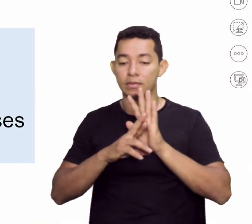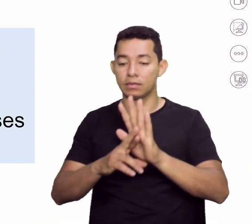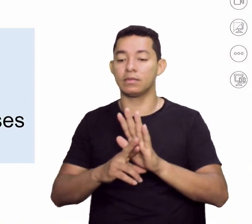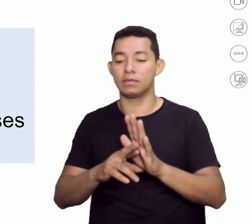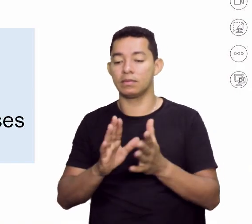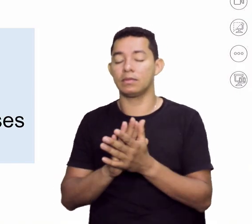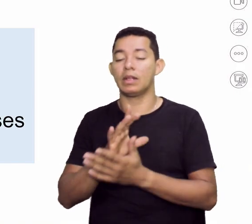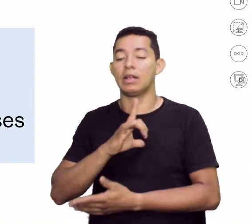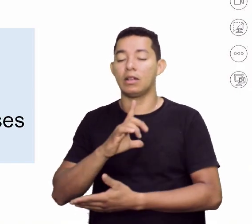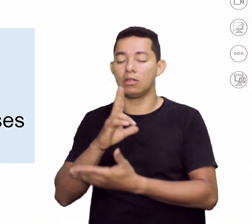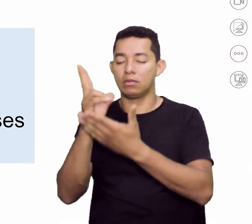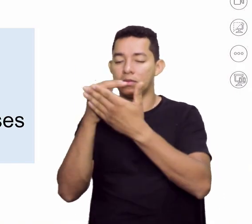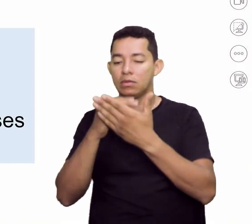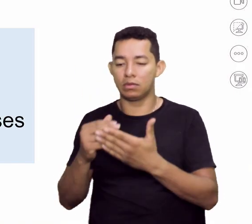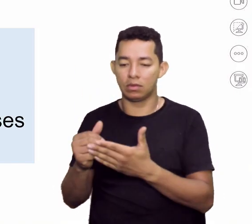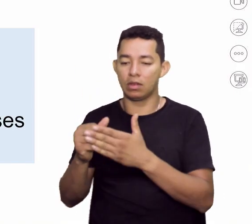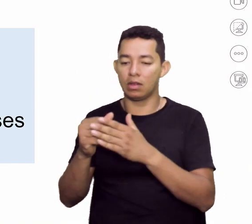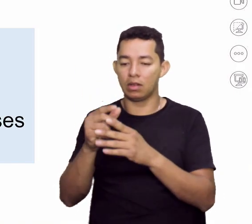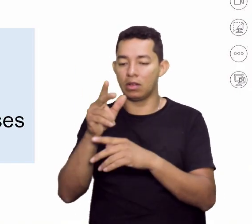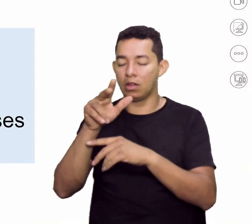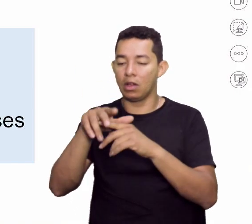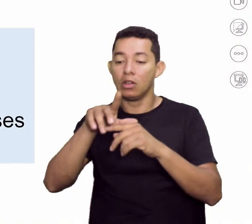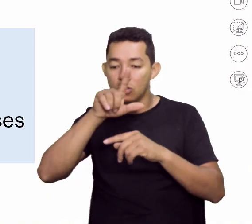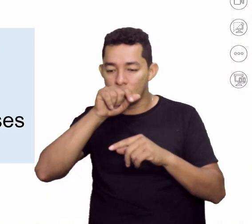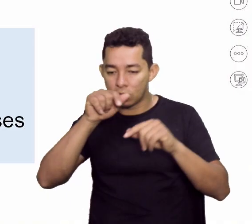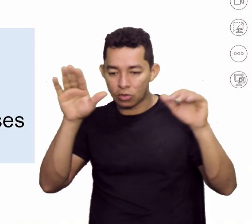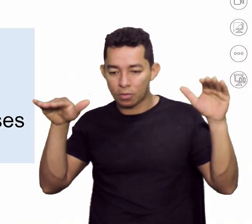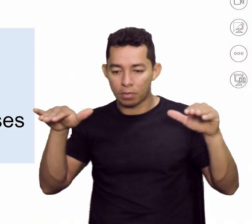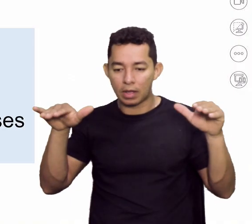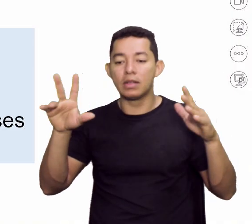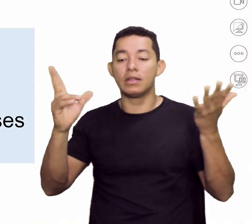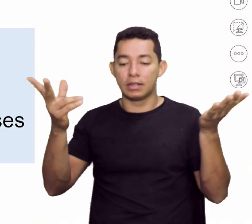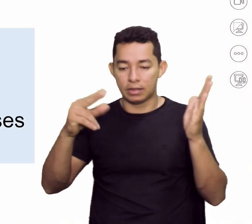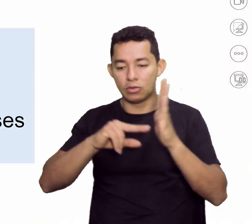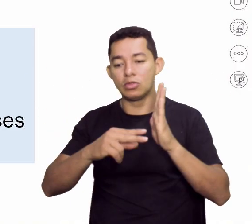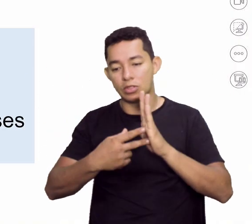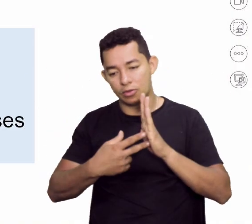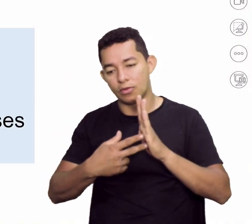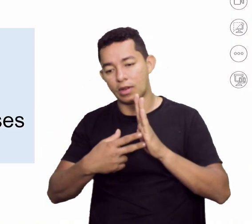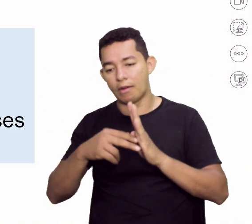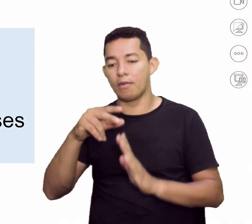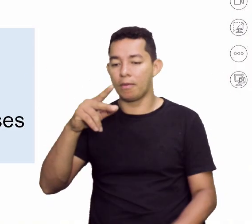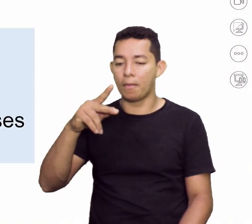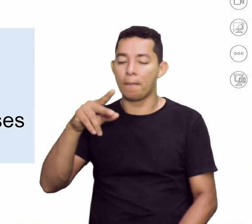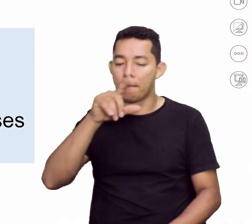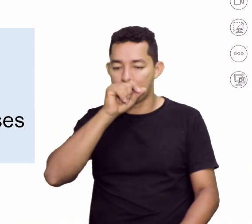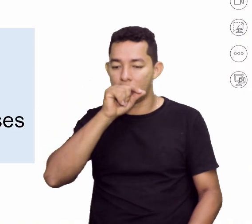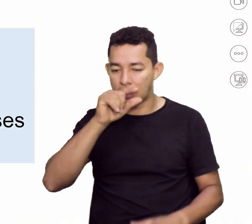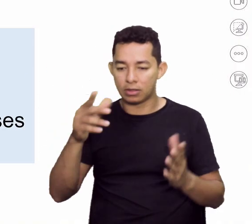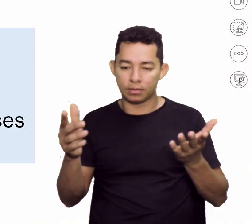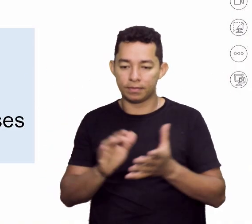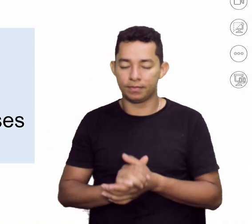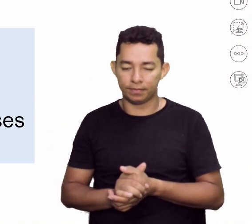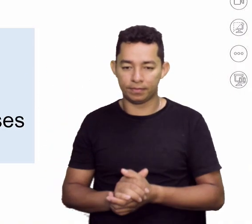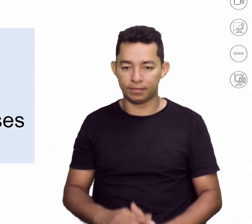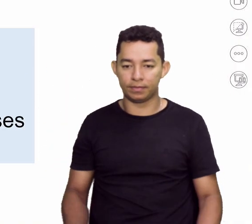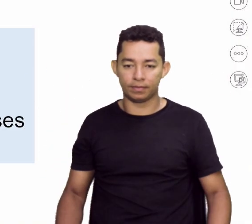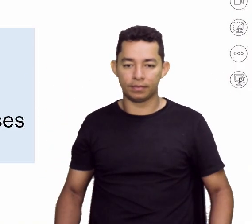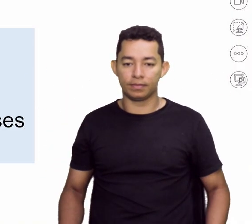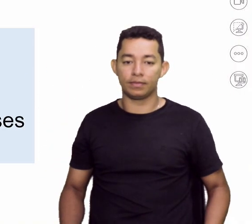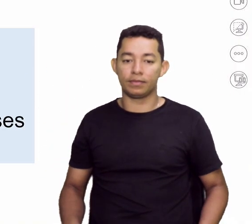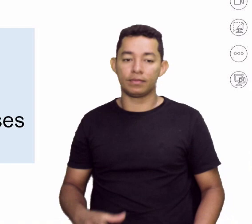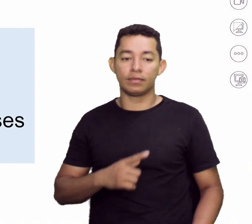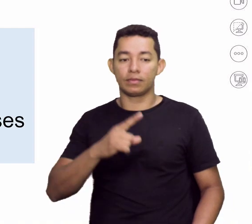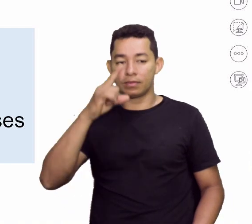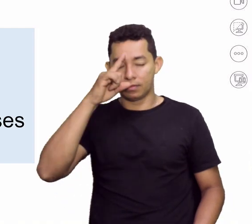tem um desenho de um pássaro, o pictograma era um pássaro, entendeu? O desenho lá. Então, baseado nessa ideia que